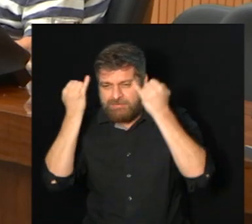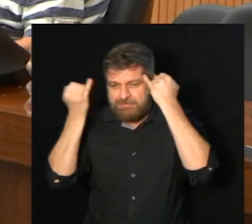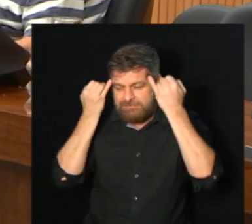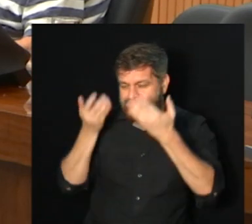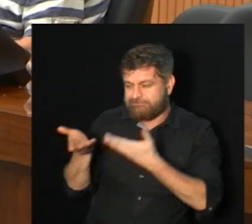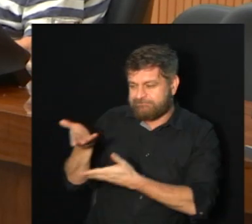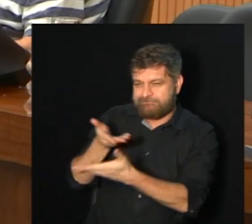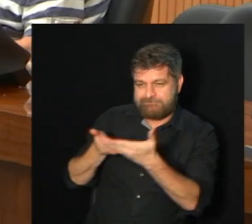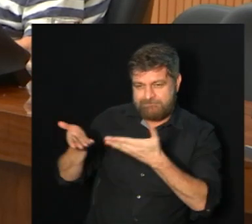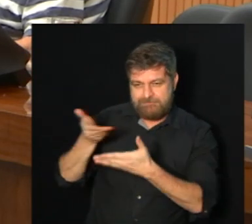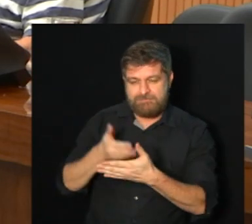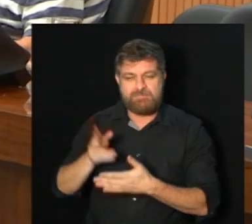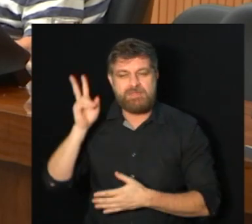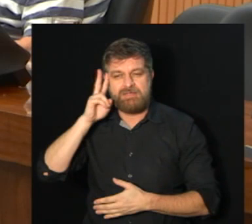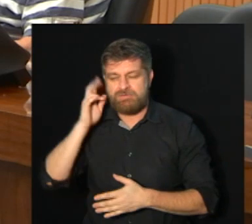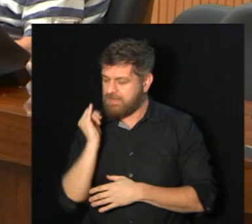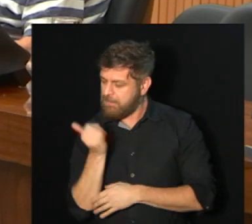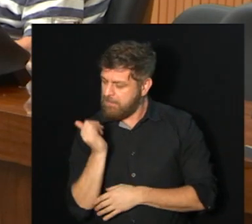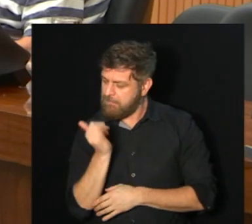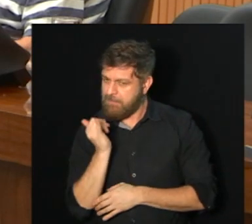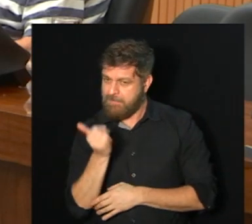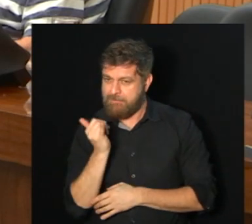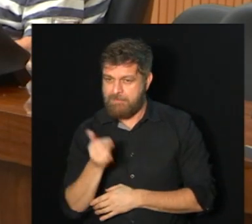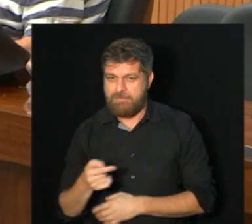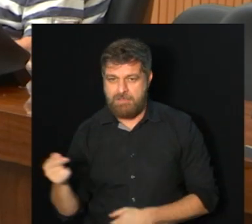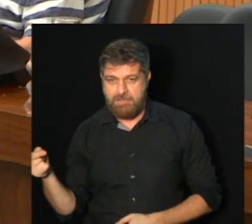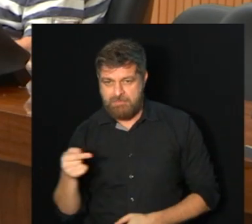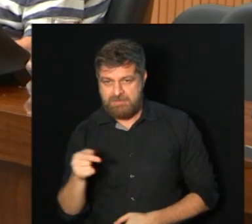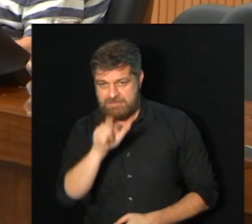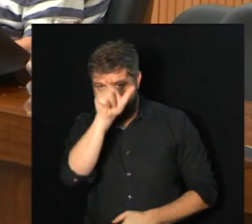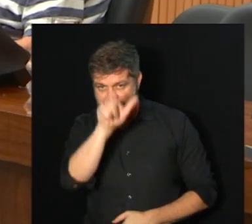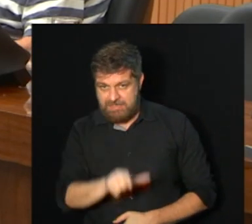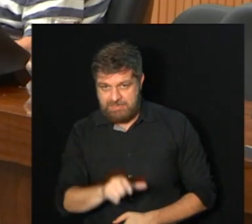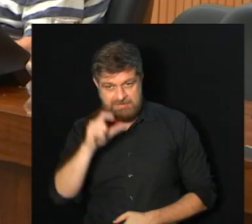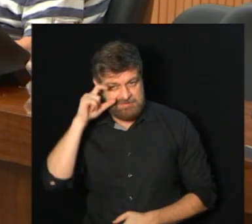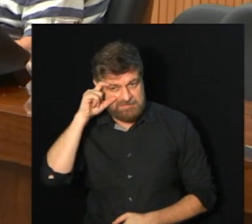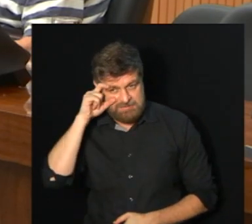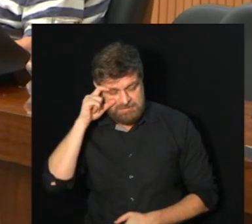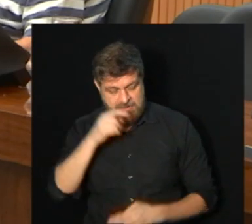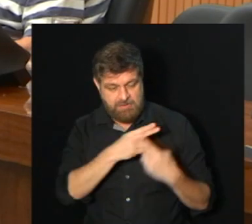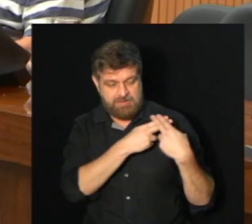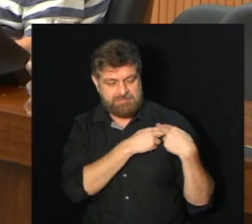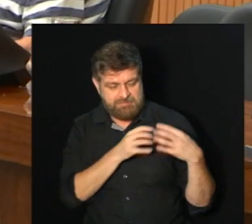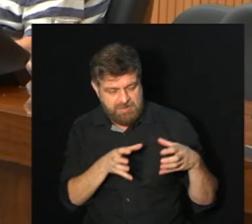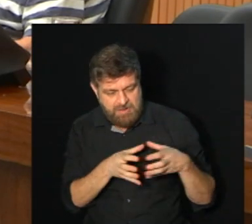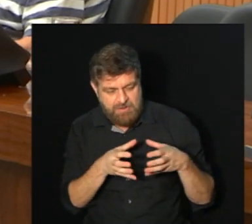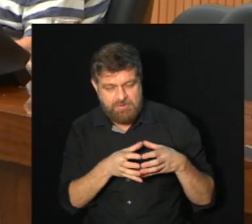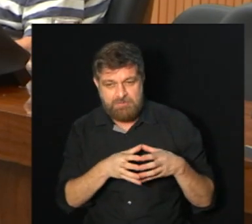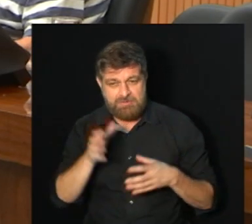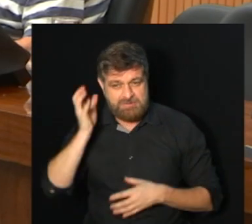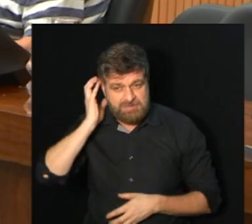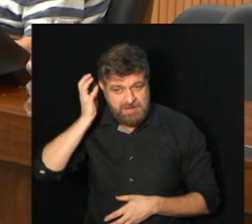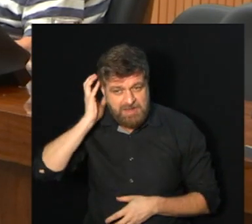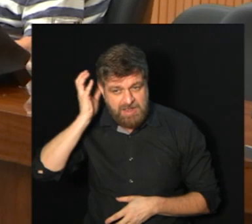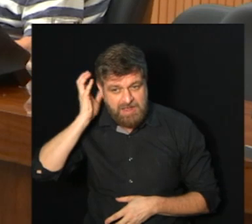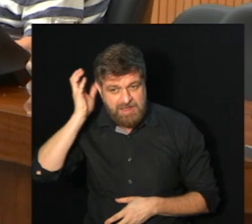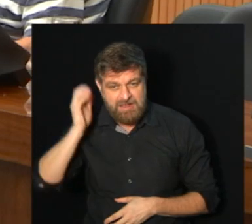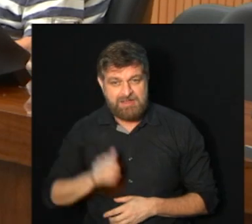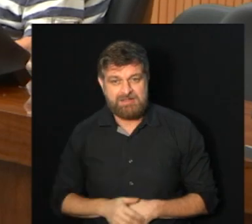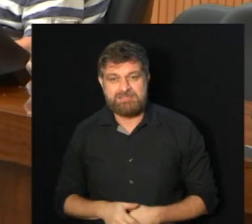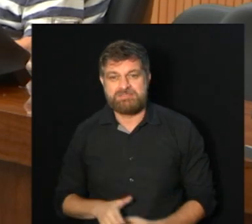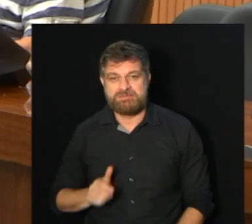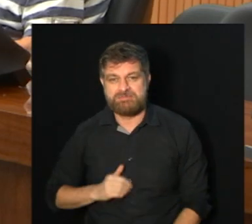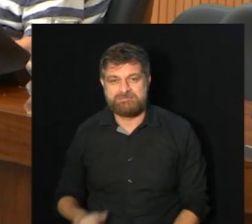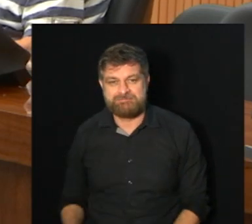tempos, contam histórias, mas o Schneider é o responsável por esse grupo de radioamadores ali na Praça Silvia